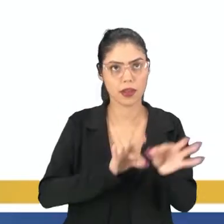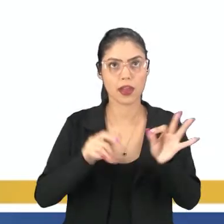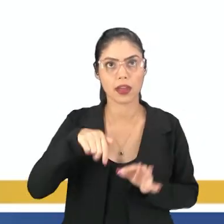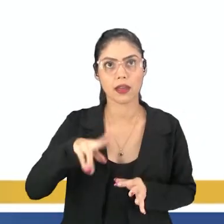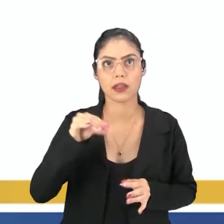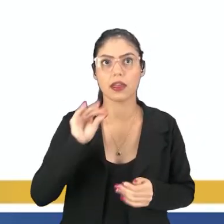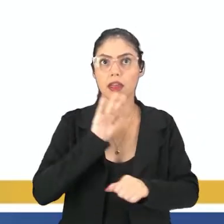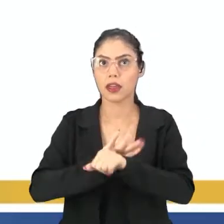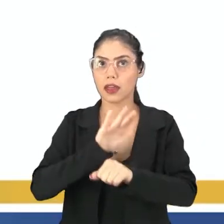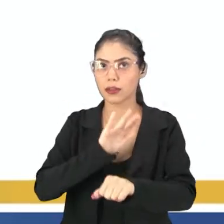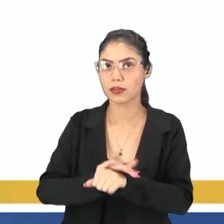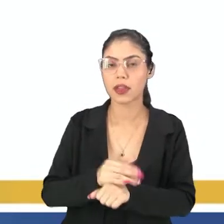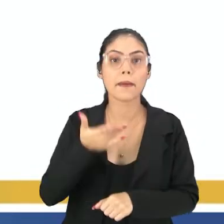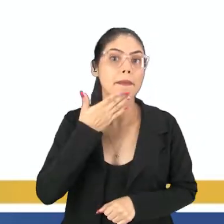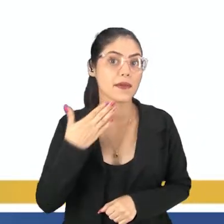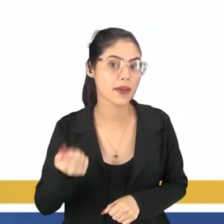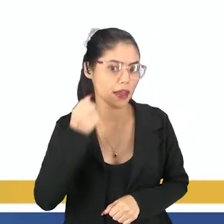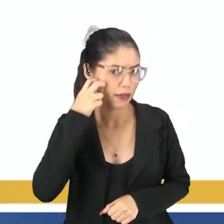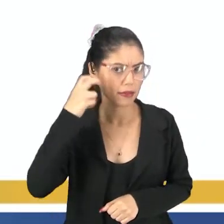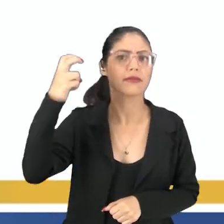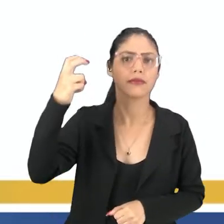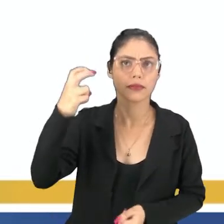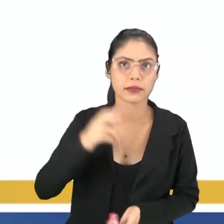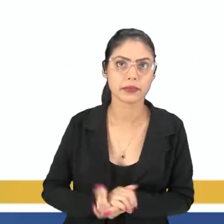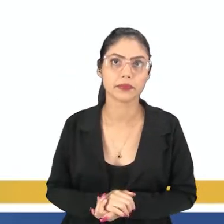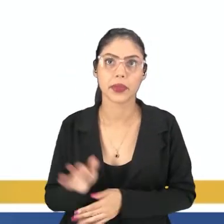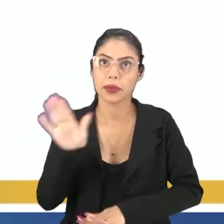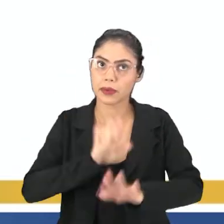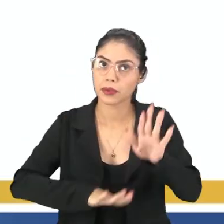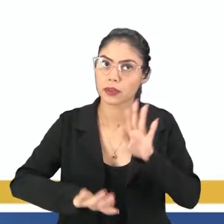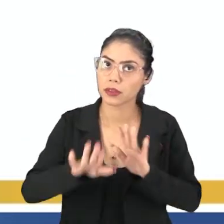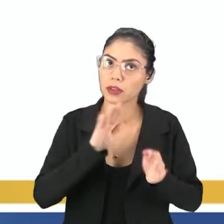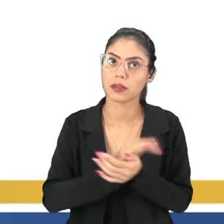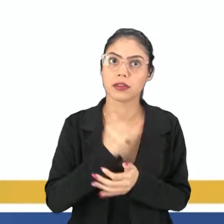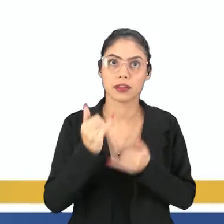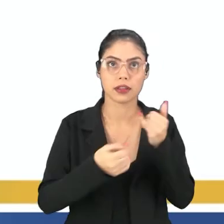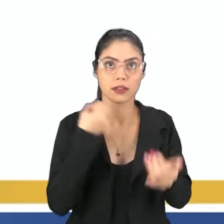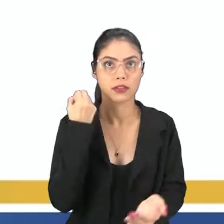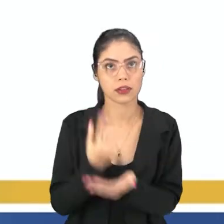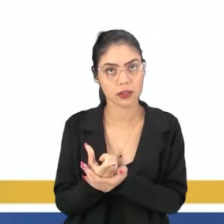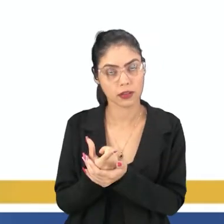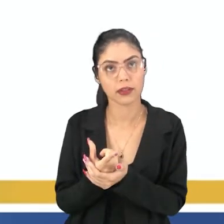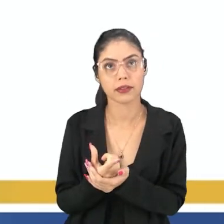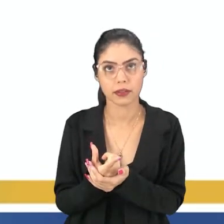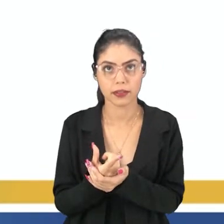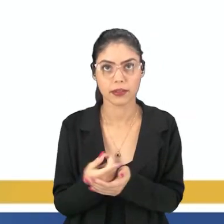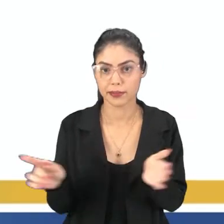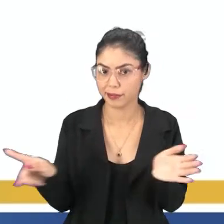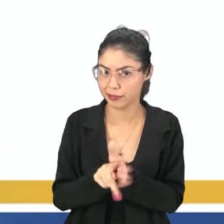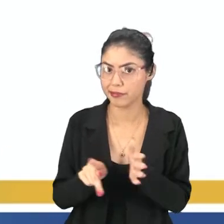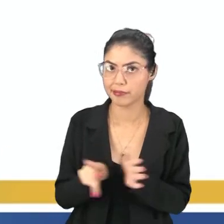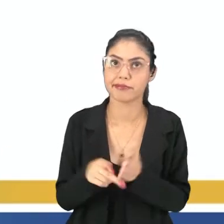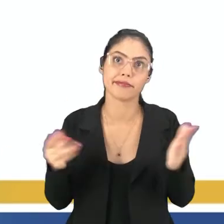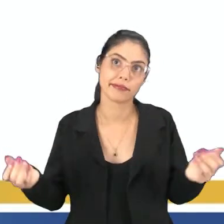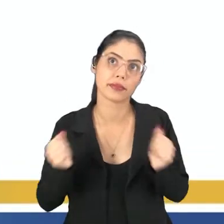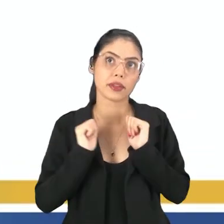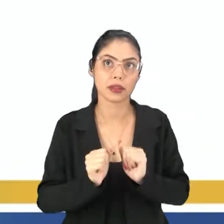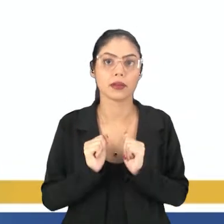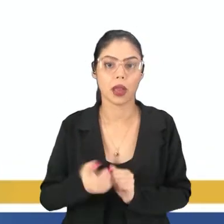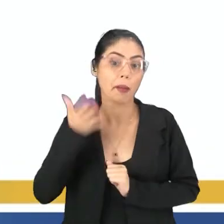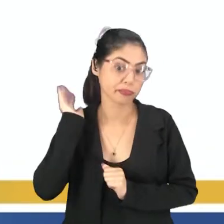quebra-cabeças ajuda a desenvolver a inteligência. Cuidado com os brinquedos comprados prontos, eles